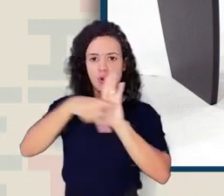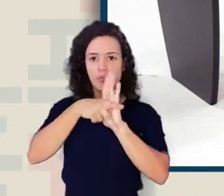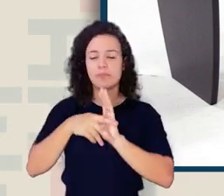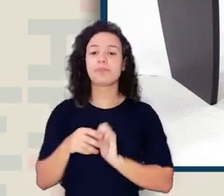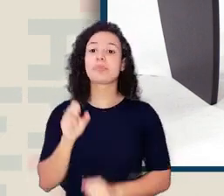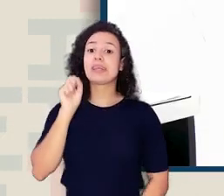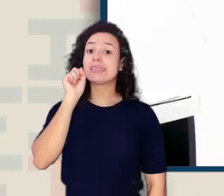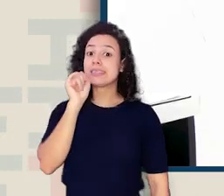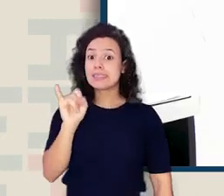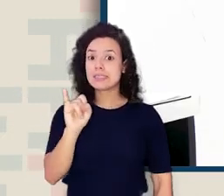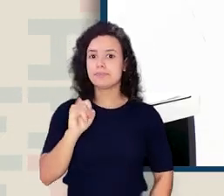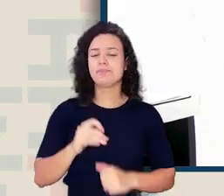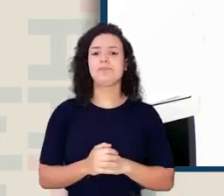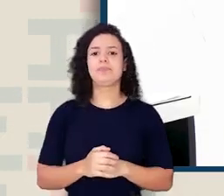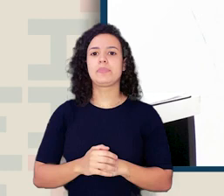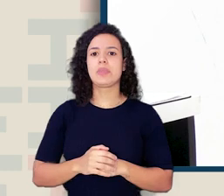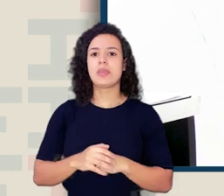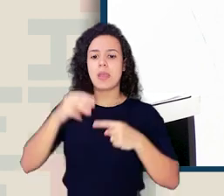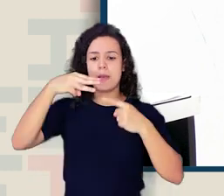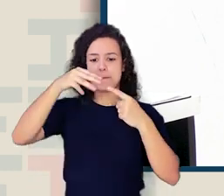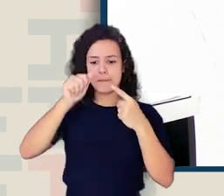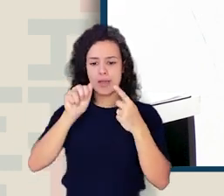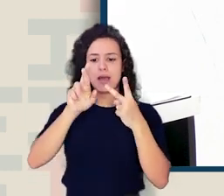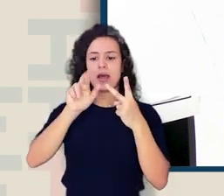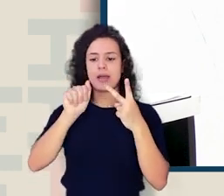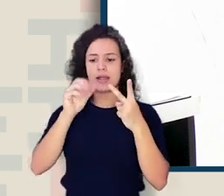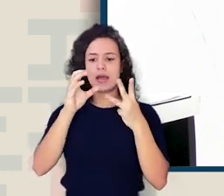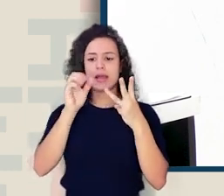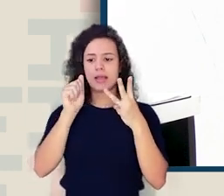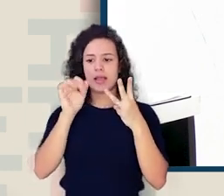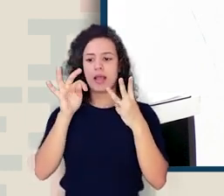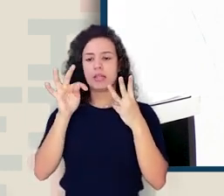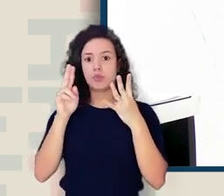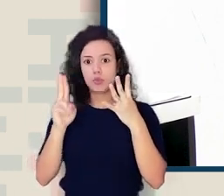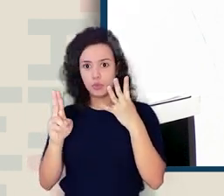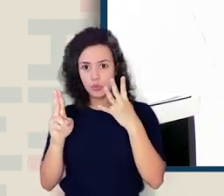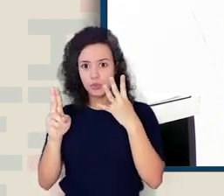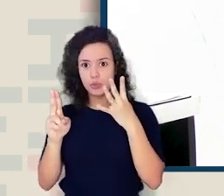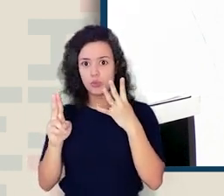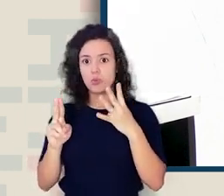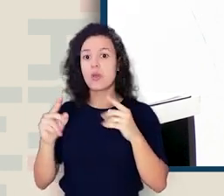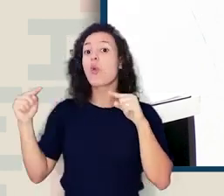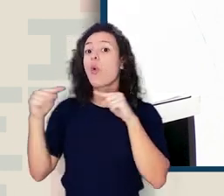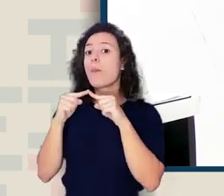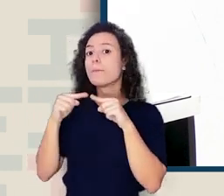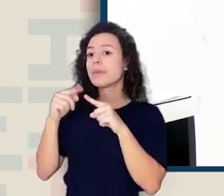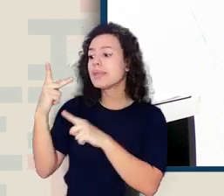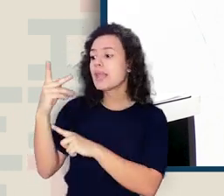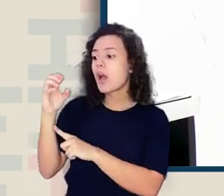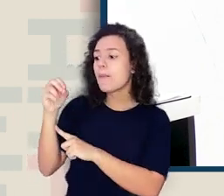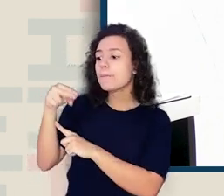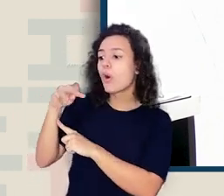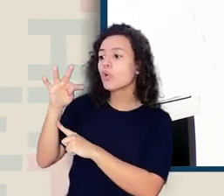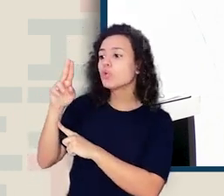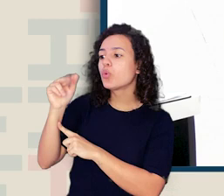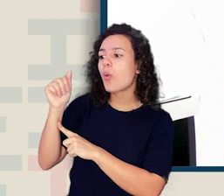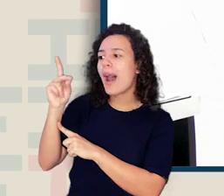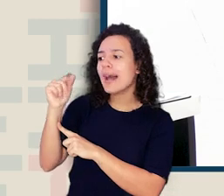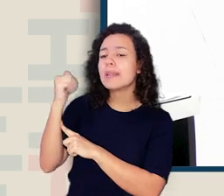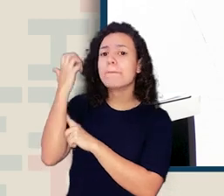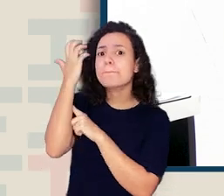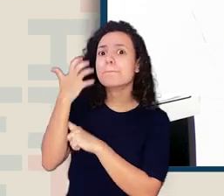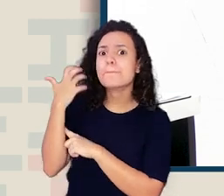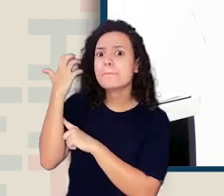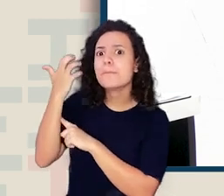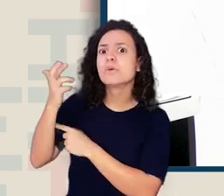células. Se eu tenho uma perspectiva de maracatu, no sentido de ser com as pontuadas,